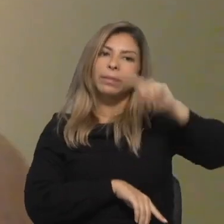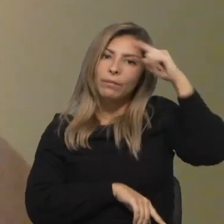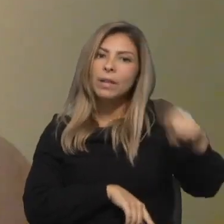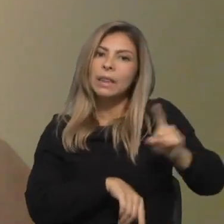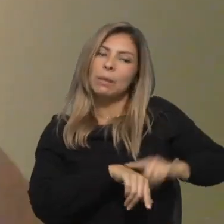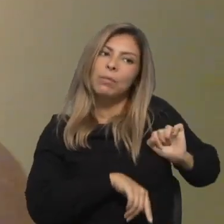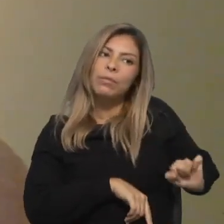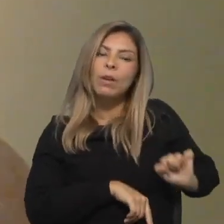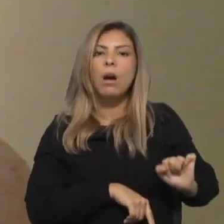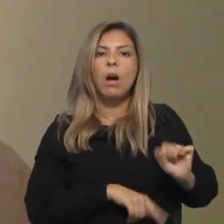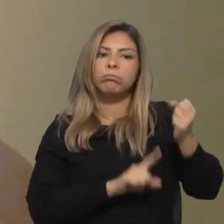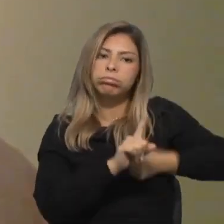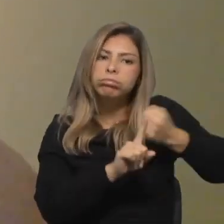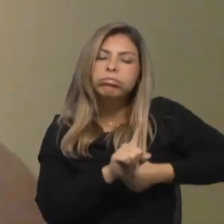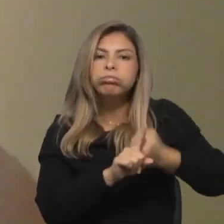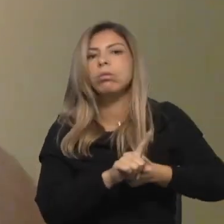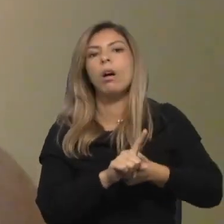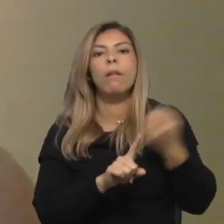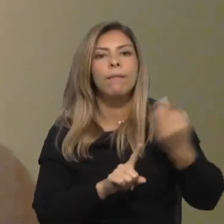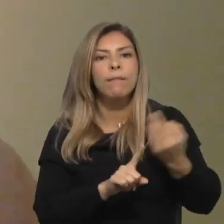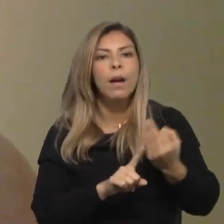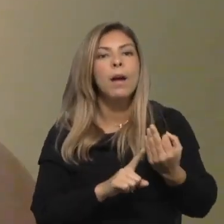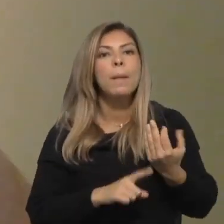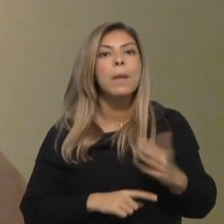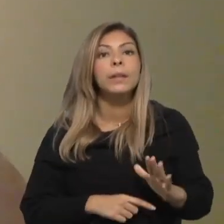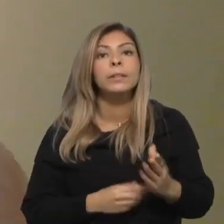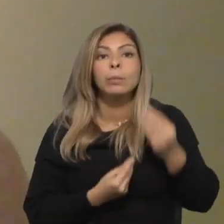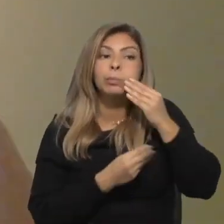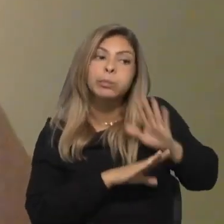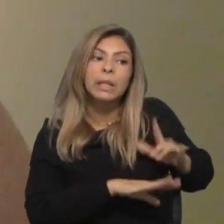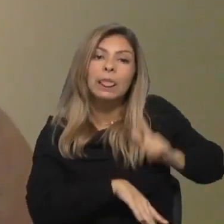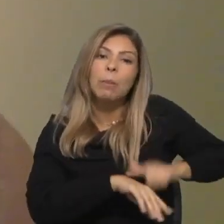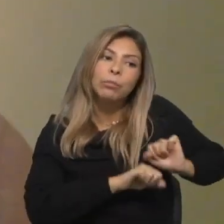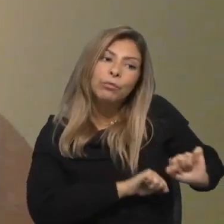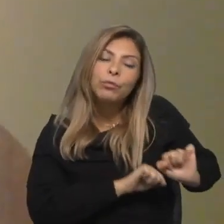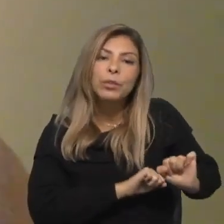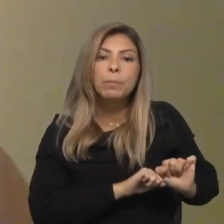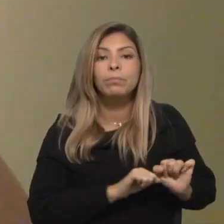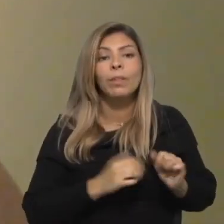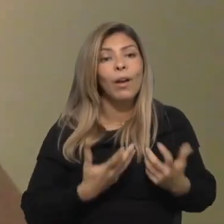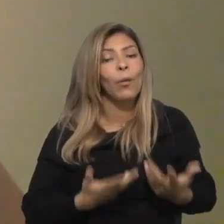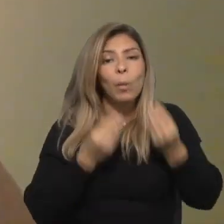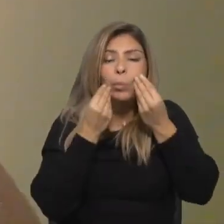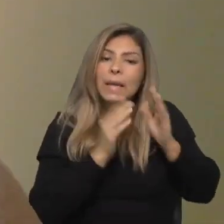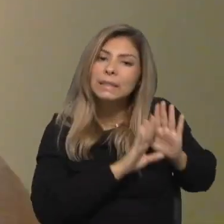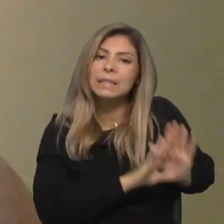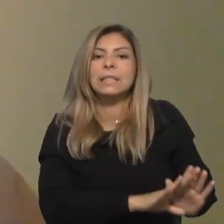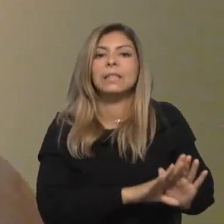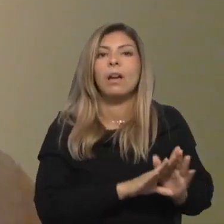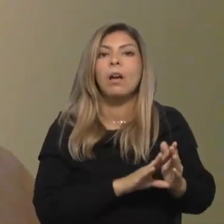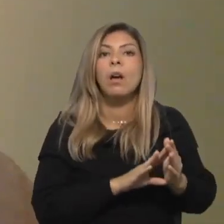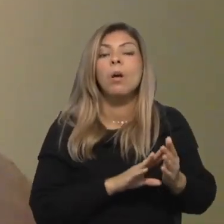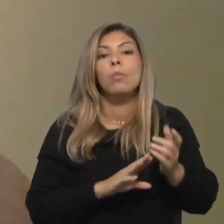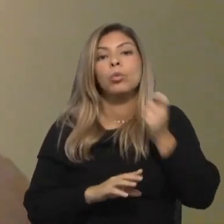e viveram-nas e lutaram-nas e foi o que foi no seu tempo e agora é o que é no nosso tempo, e por isso é que Cardaino dizia que só a